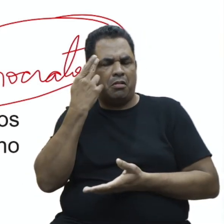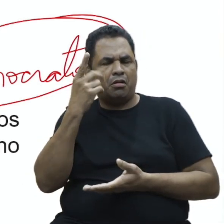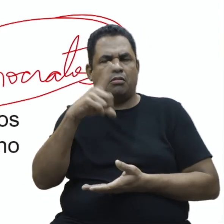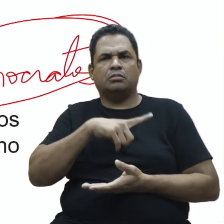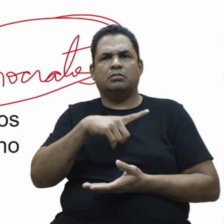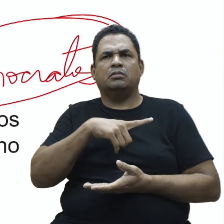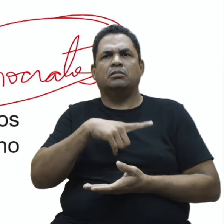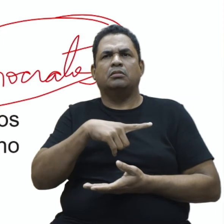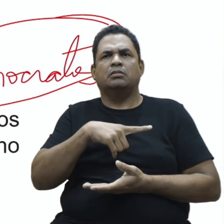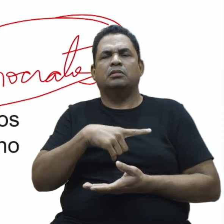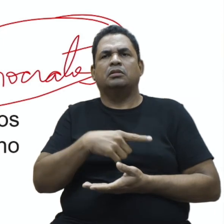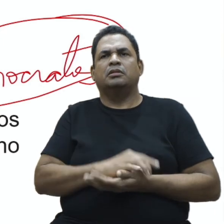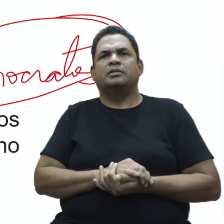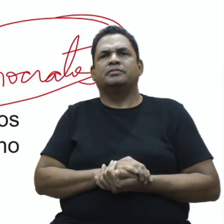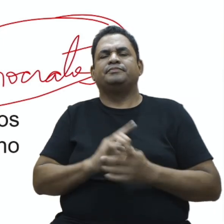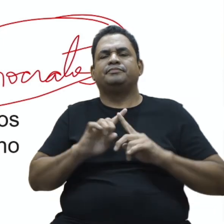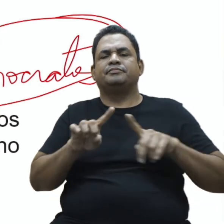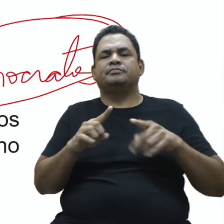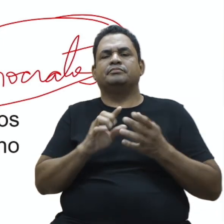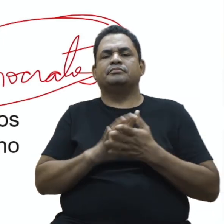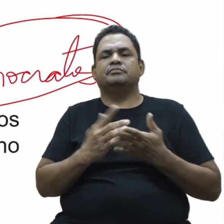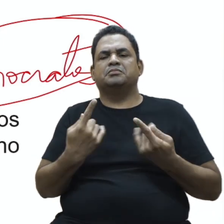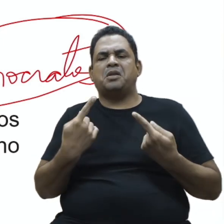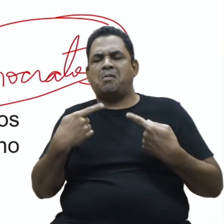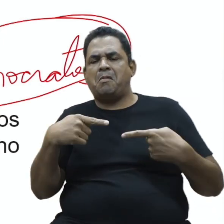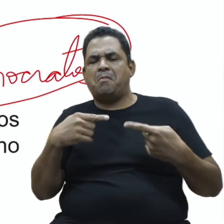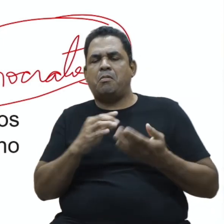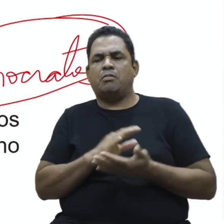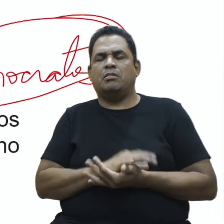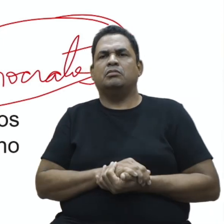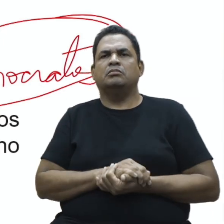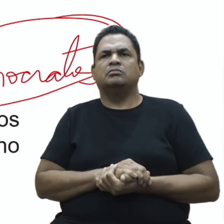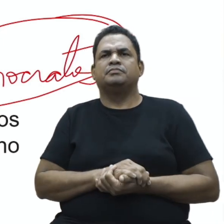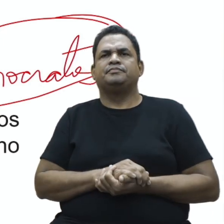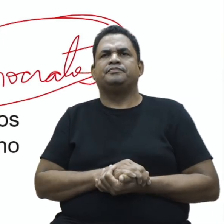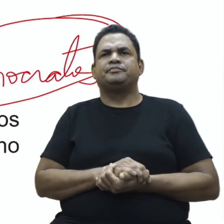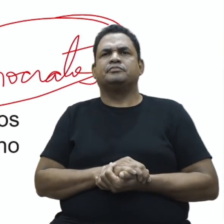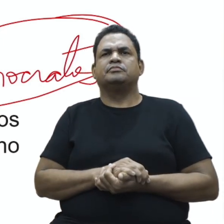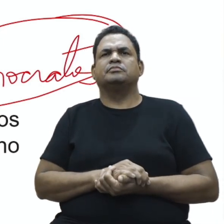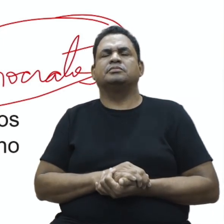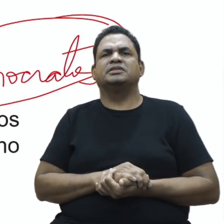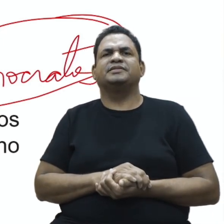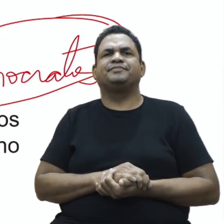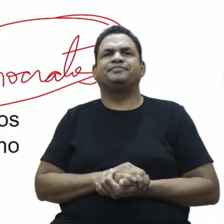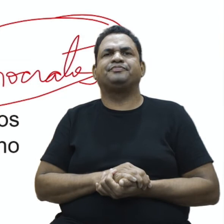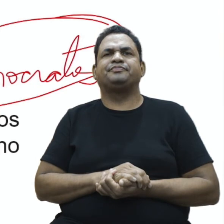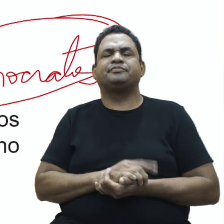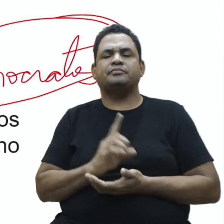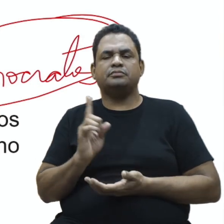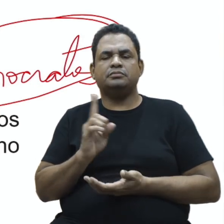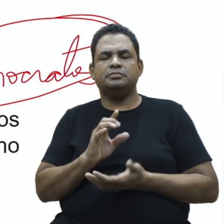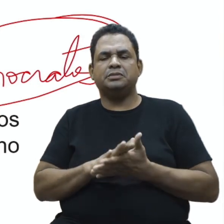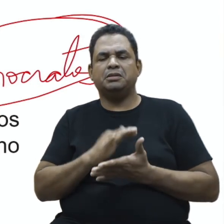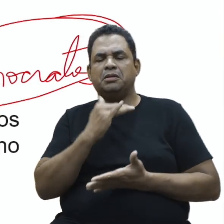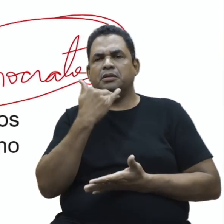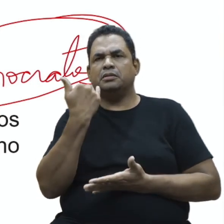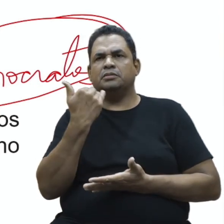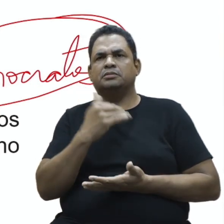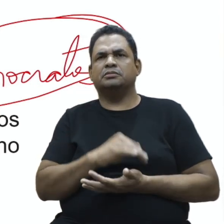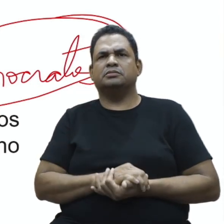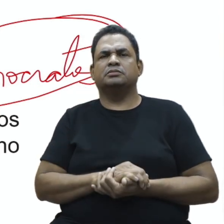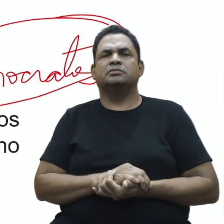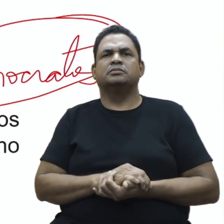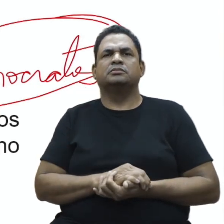existe rivalidade. Mas não tem que um destruir o outro, né? Só se for destruir nas ideias, mas não mandar matar ou coisas parecidas assim, não,